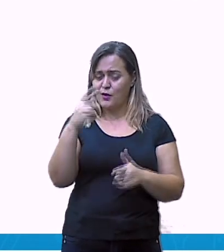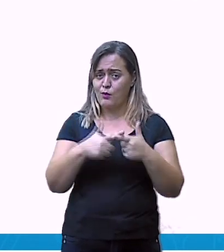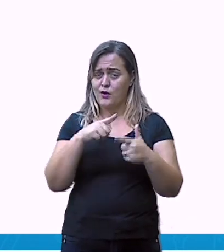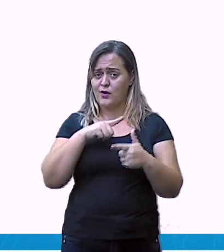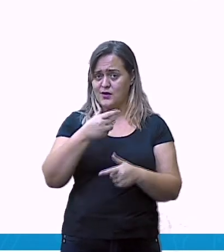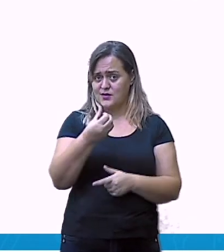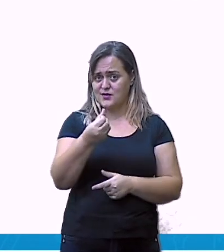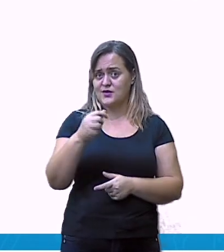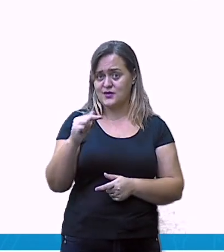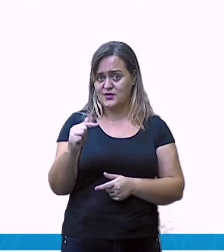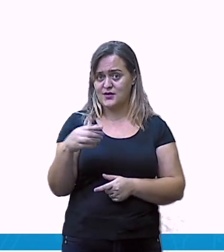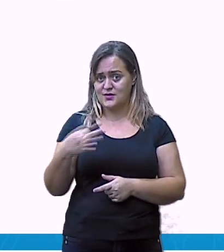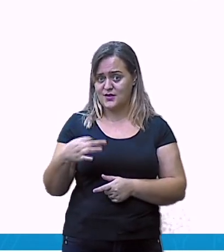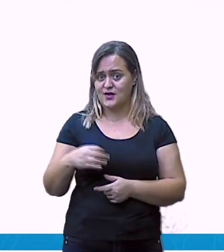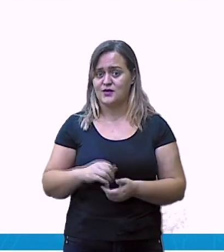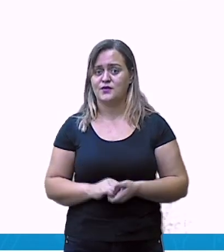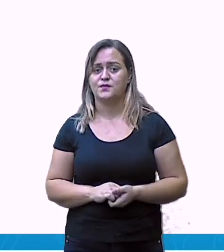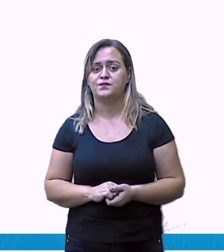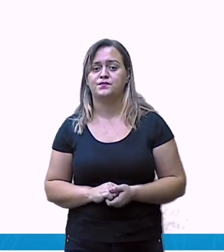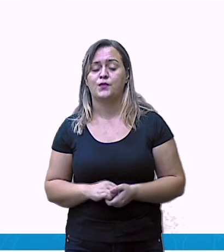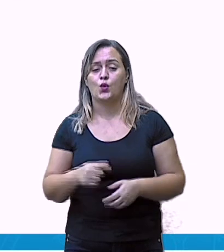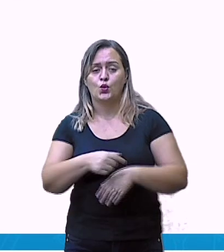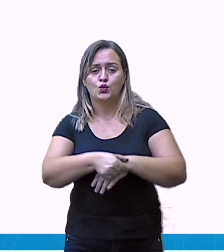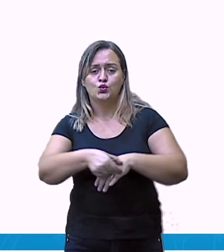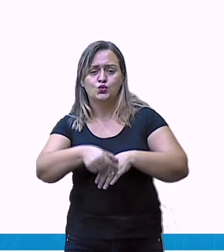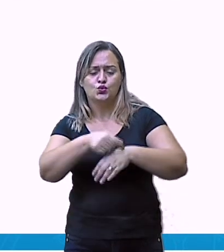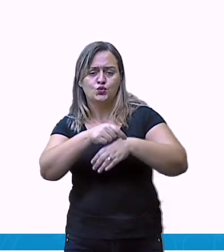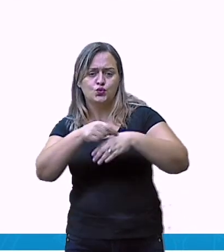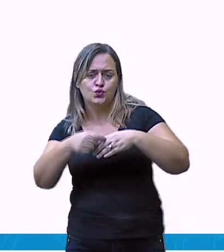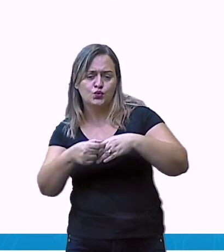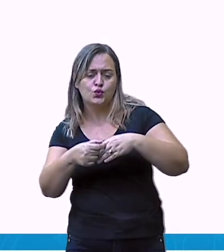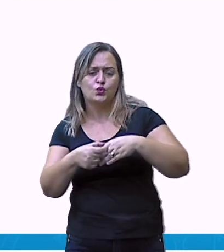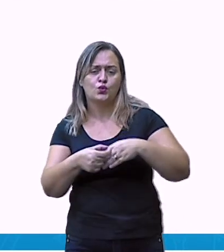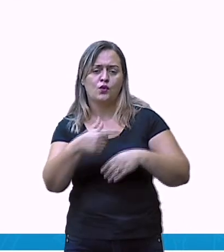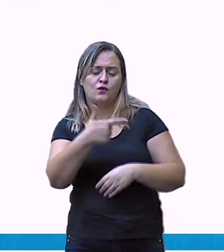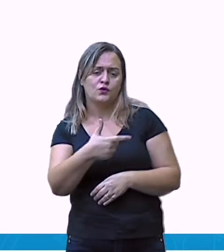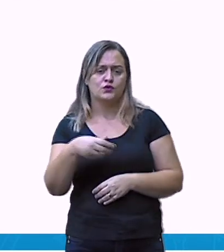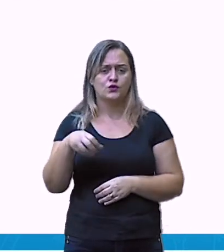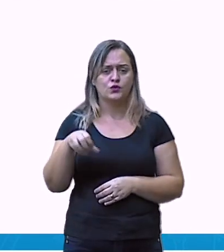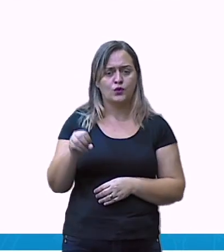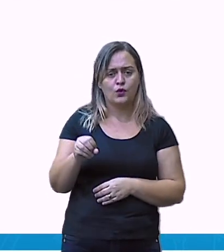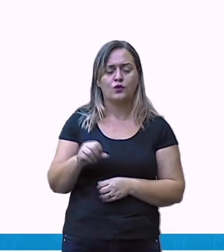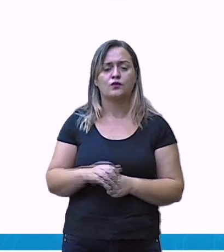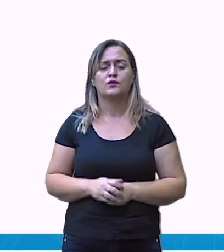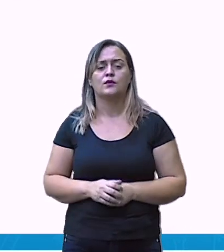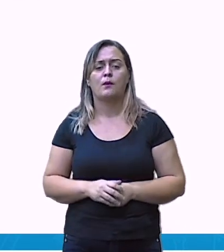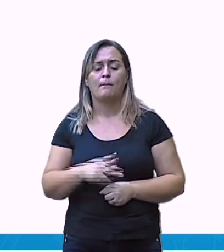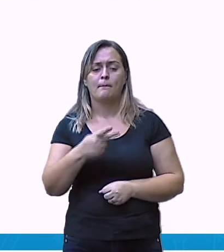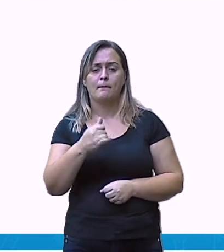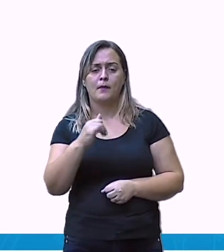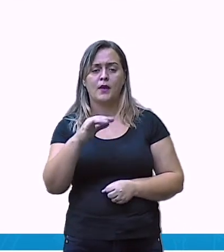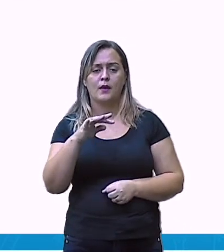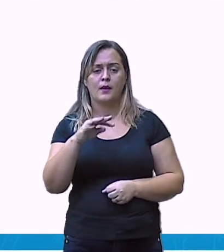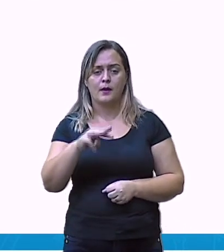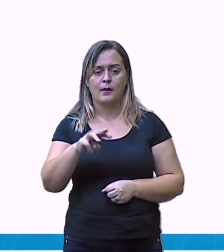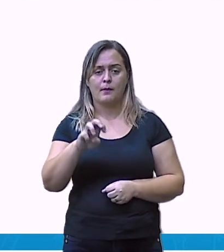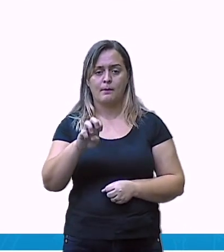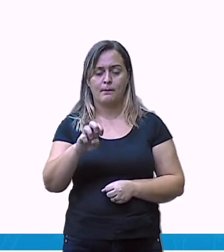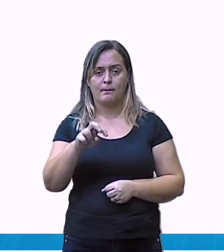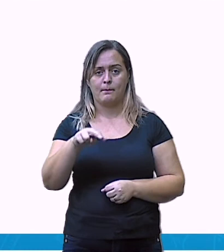O pimentão com 16. E por último, o meu tomate